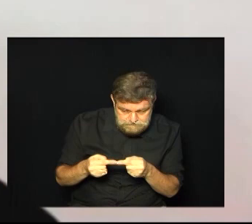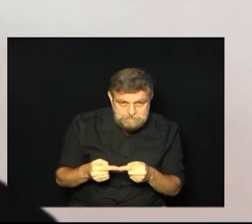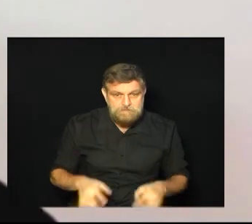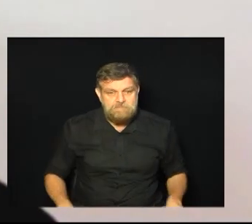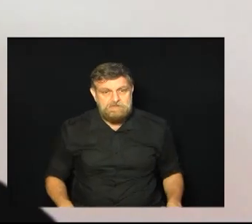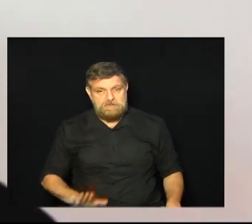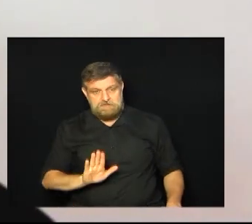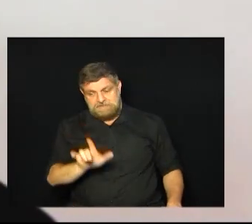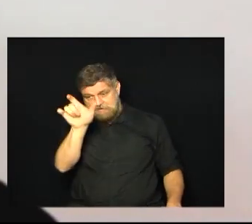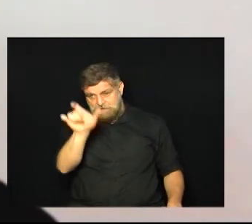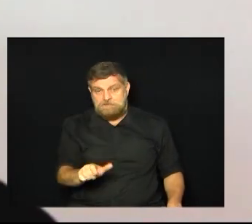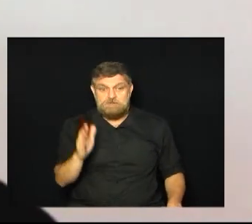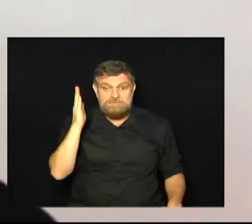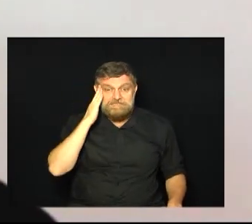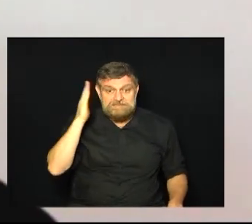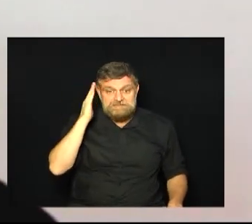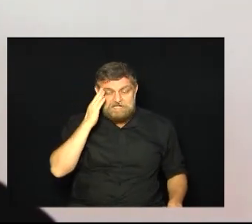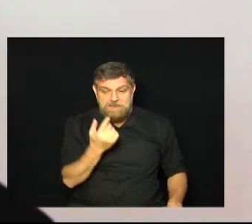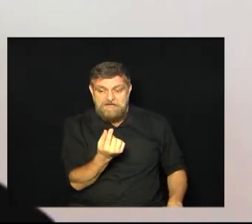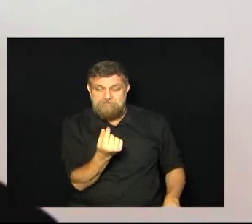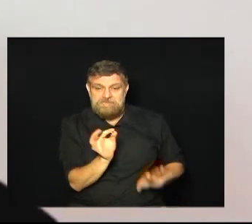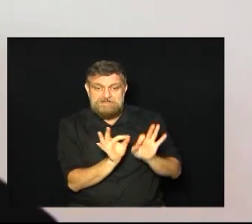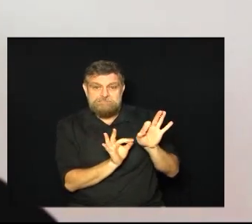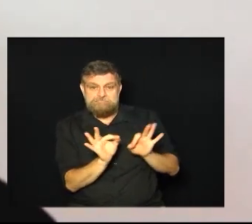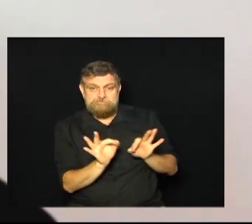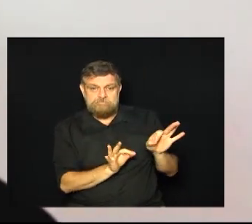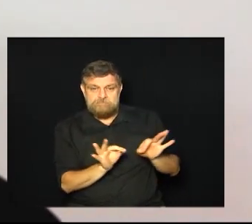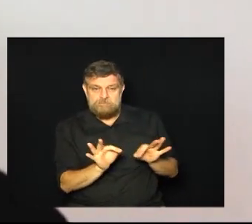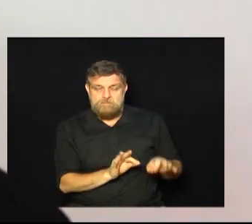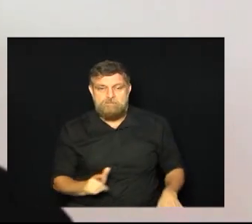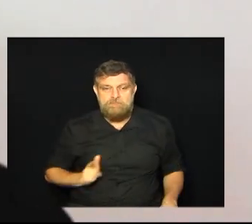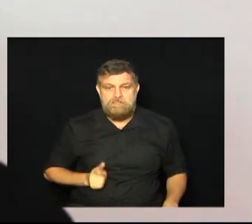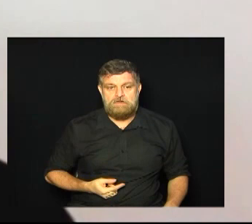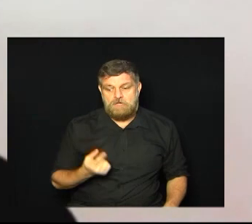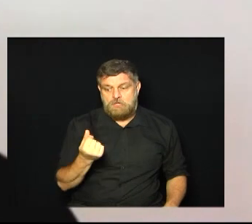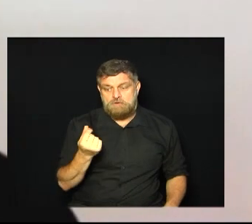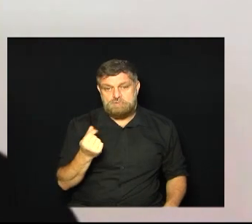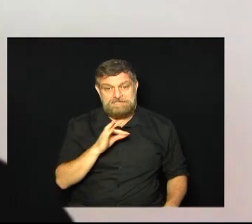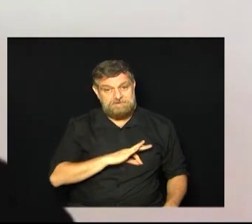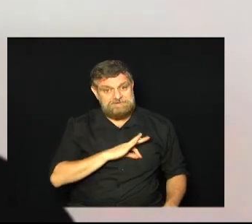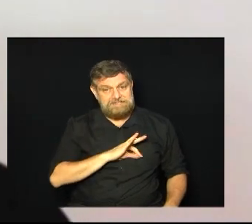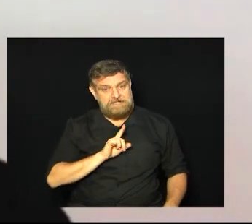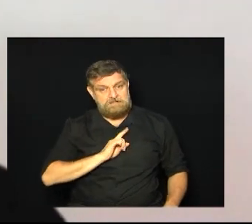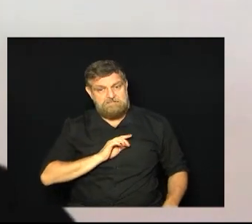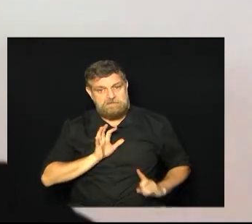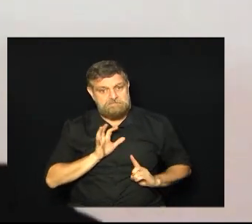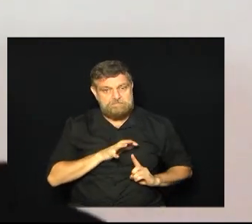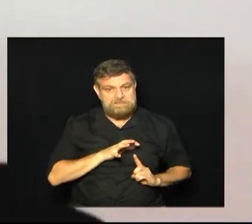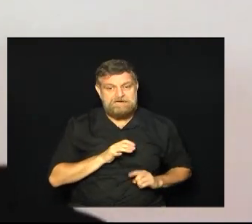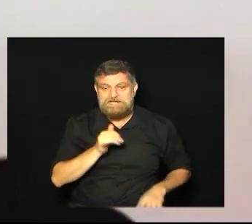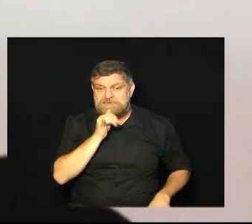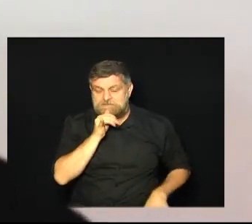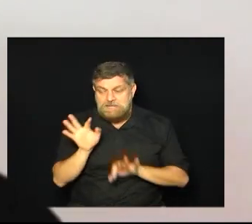Compensa desde que a pessoa saiba se organizar financeiramente e isso não vai afetar o orçamento dela. Então, se ela fizer uma coisa muito